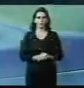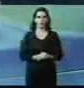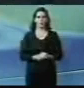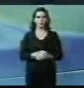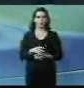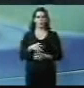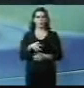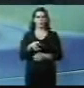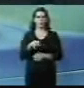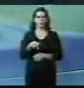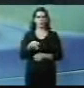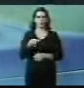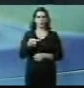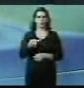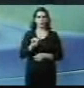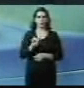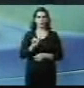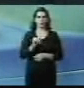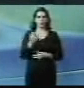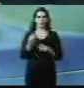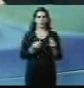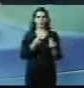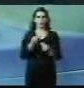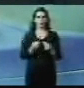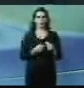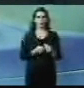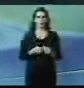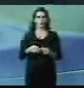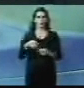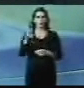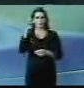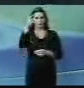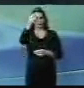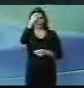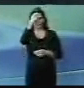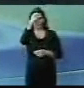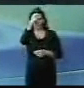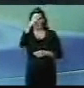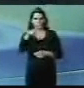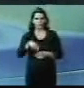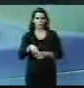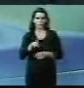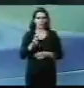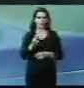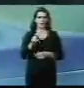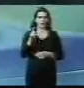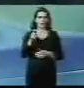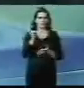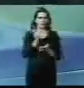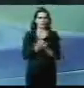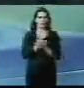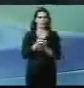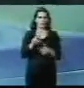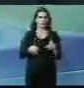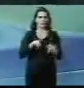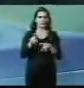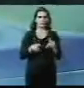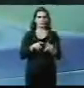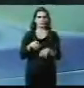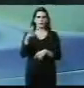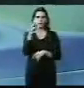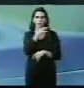essa cache do proxy, ela funciona mais ou menos como a cache, memória cache do computador mesmo, certo? É como se tivesse ali para agilizar o